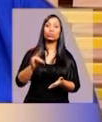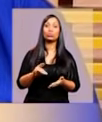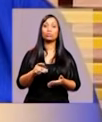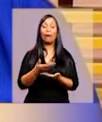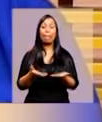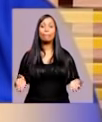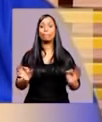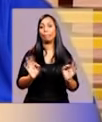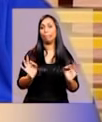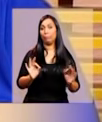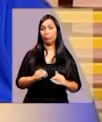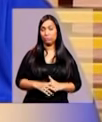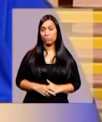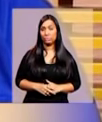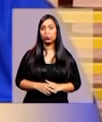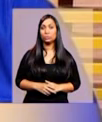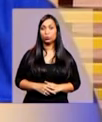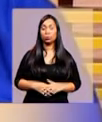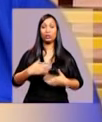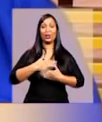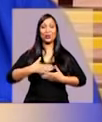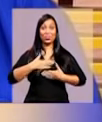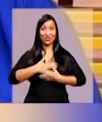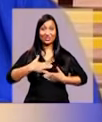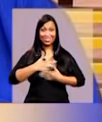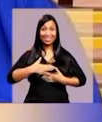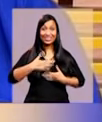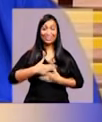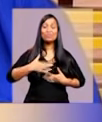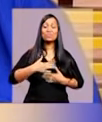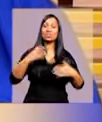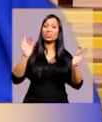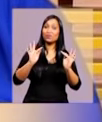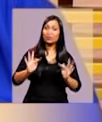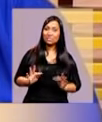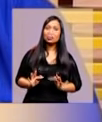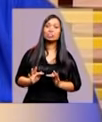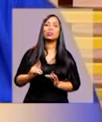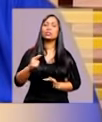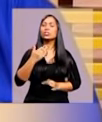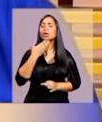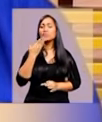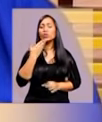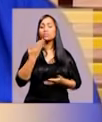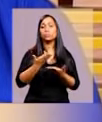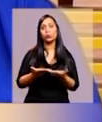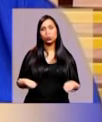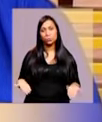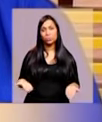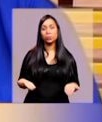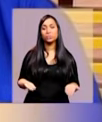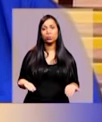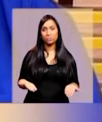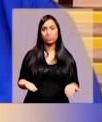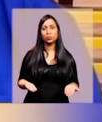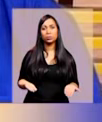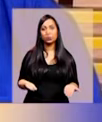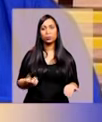absoluta, ela não é perdida. E o contentamento, a felicidade hedônica, ela é facilmente perdida.